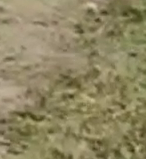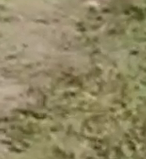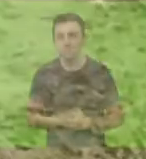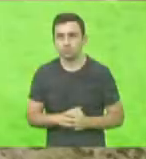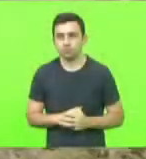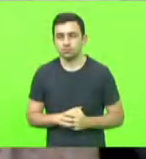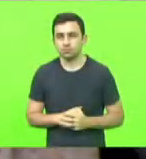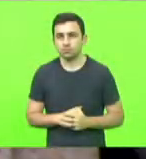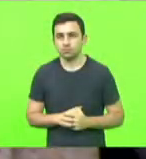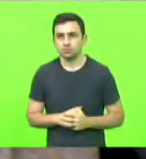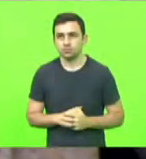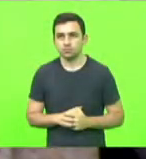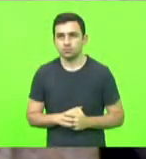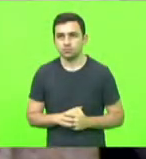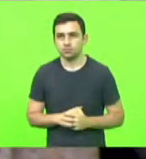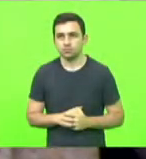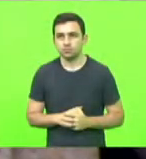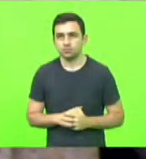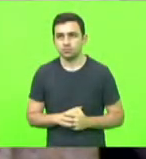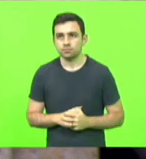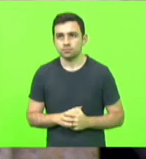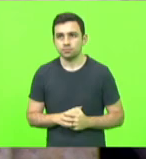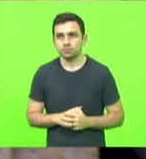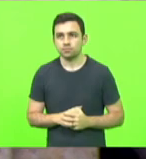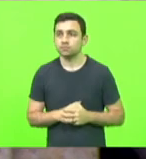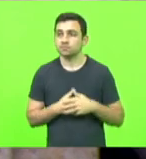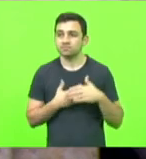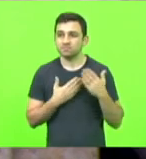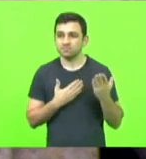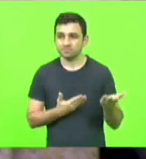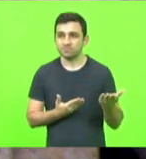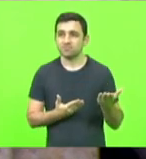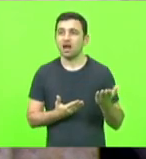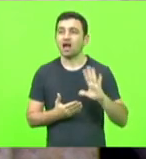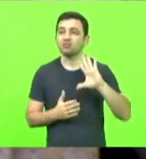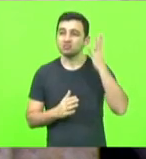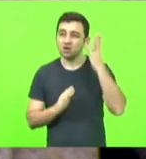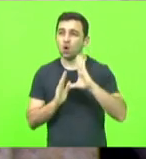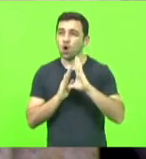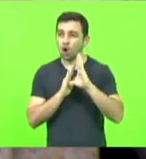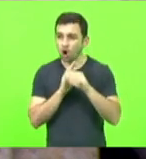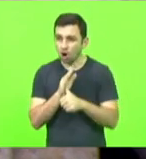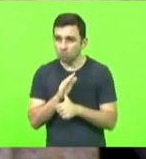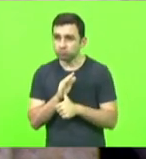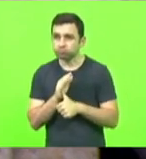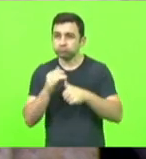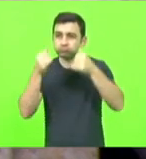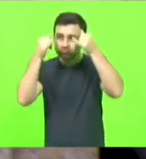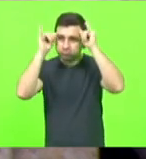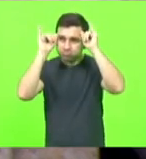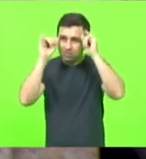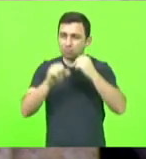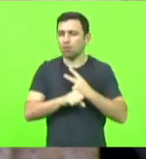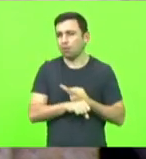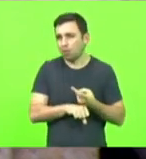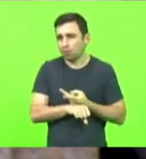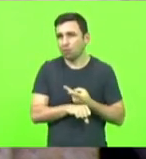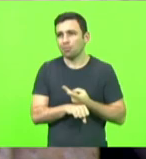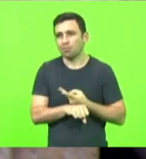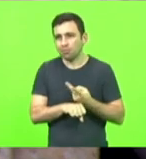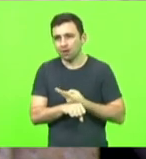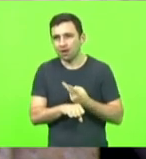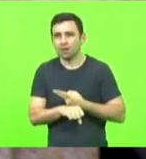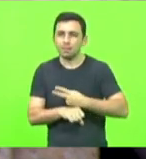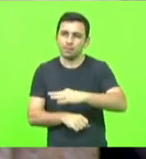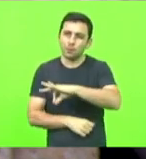vocês olhassem para essa imagem. Isso começou, afinal, foi um roubo de gado ali que teve na região, procuraram a Polícia Civil, a Polícia